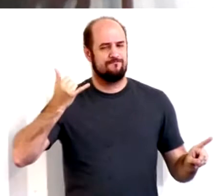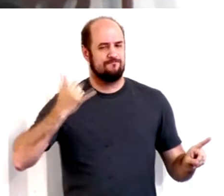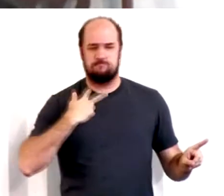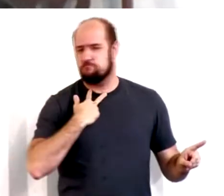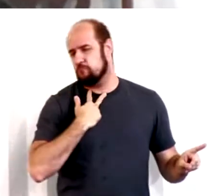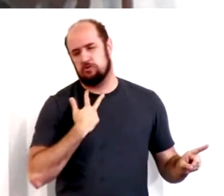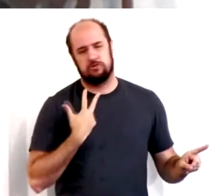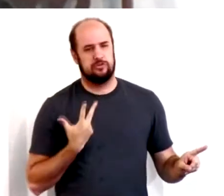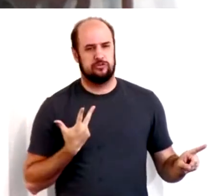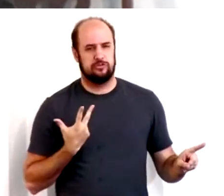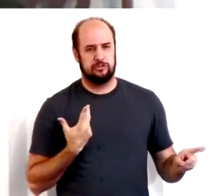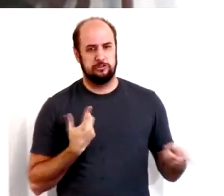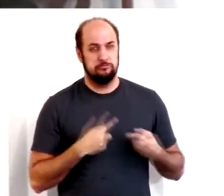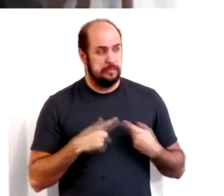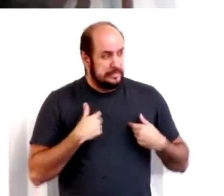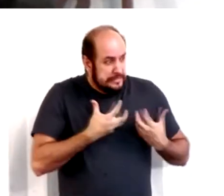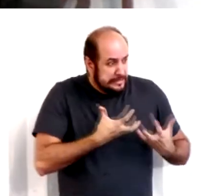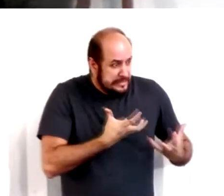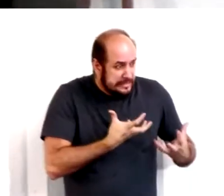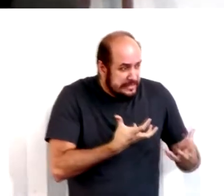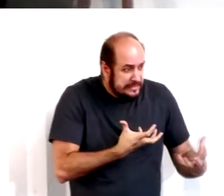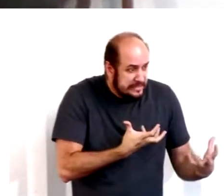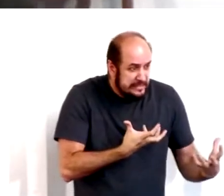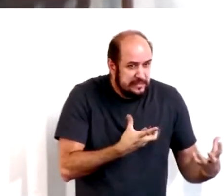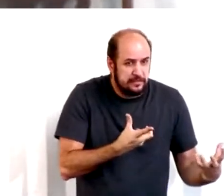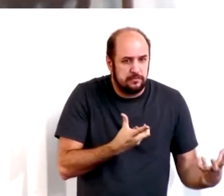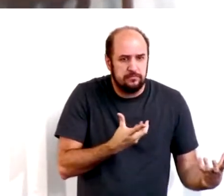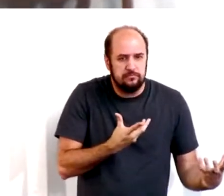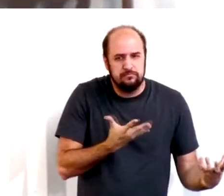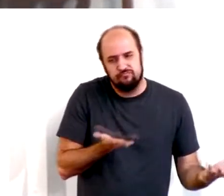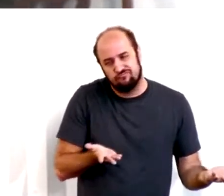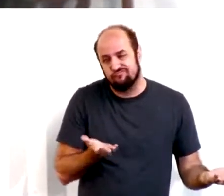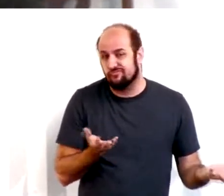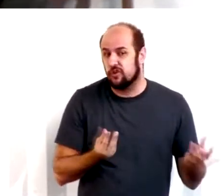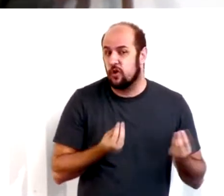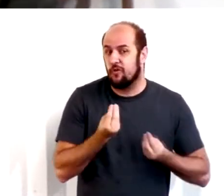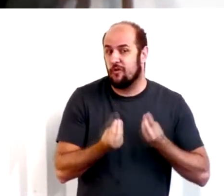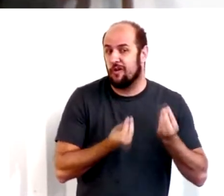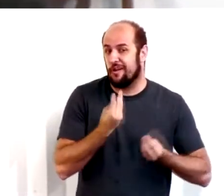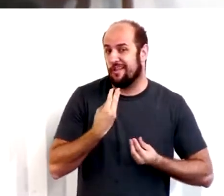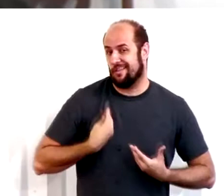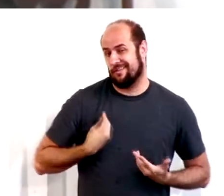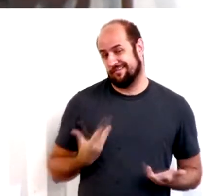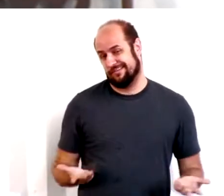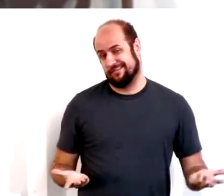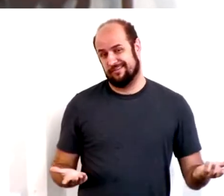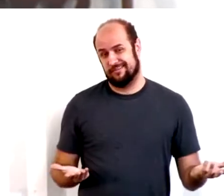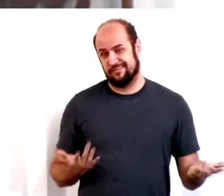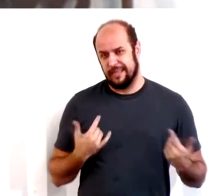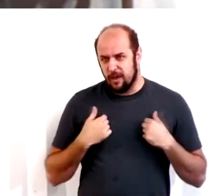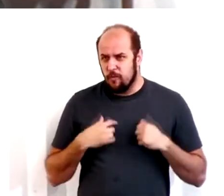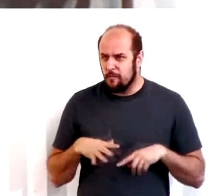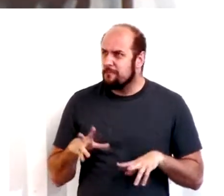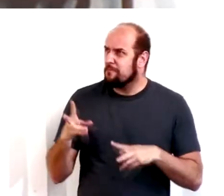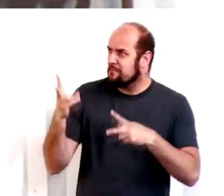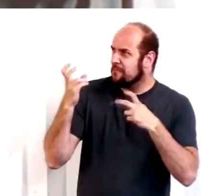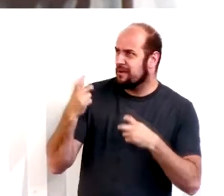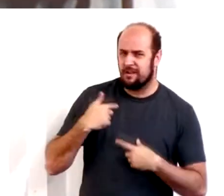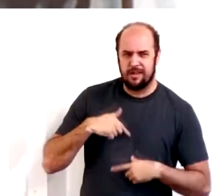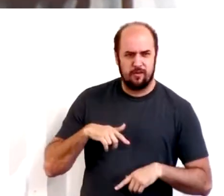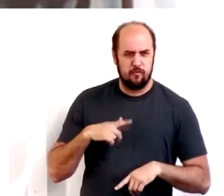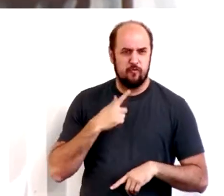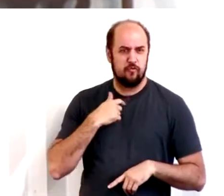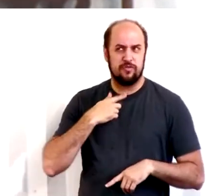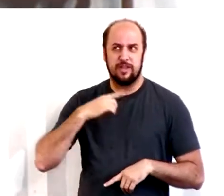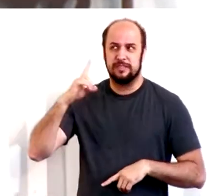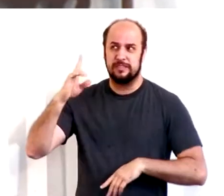jornada? Será que a minha sensibilidade está em fazer a vontade de Deus, além da minha